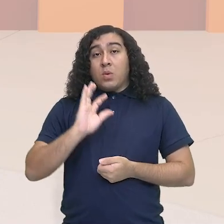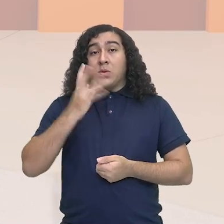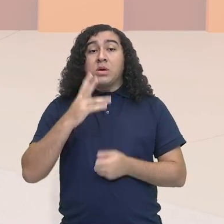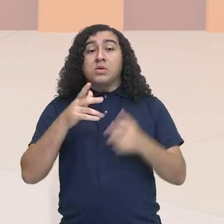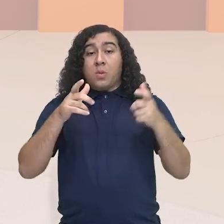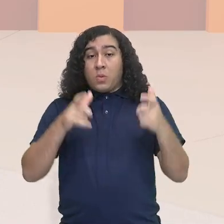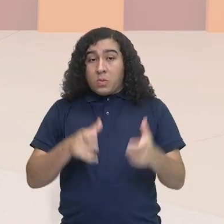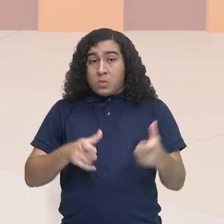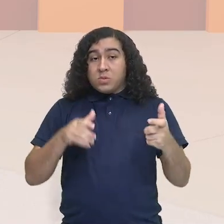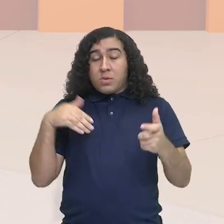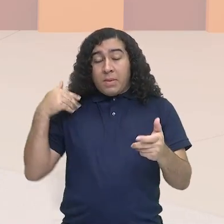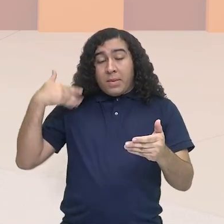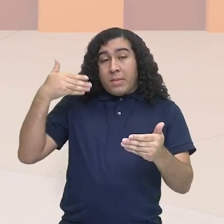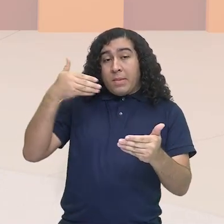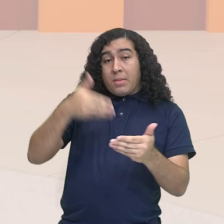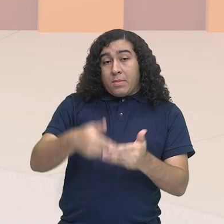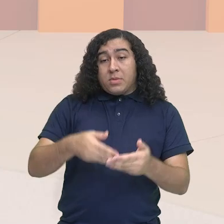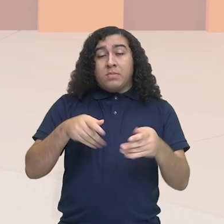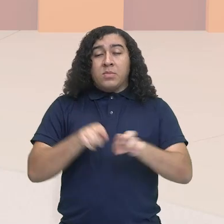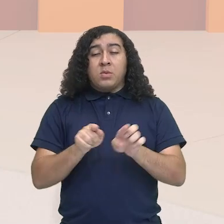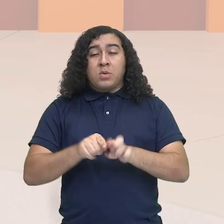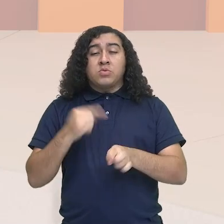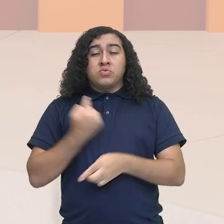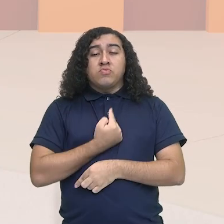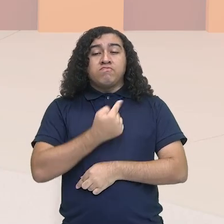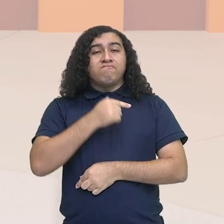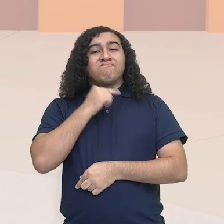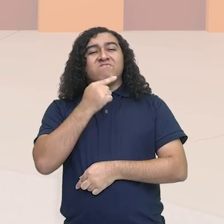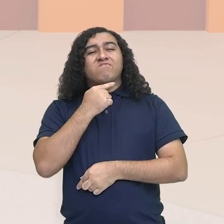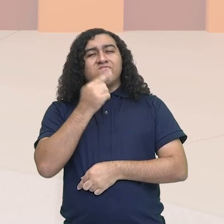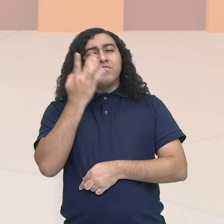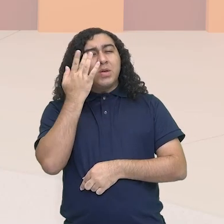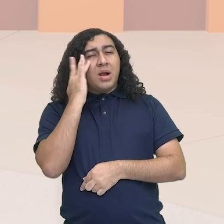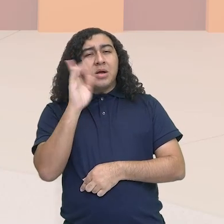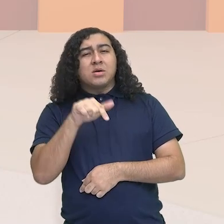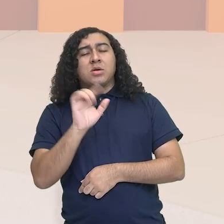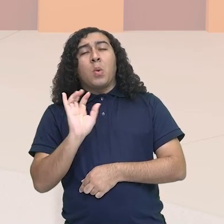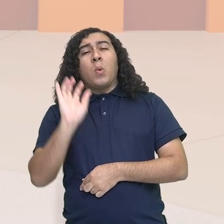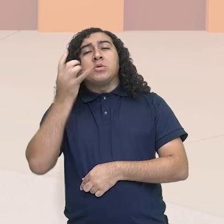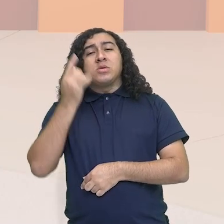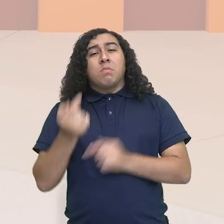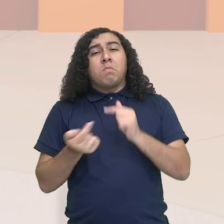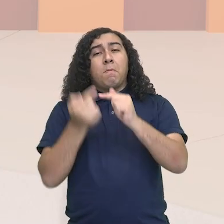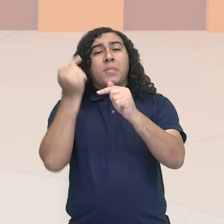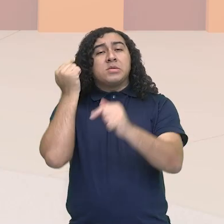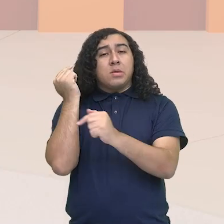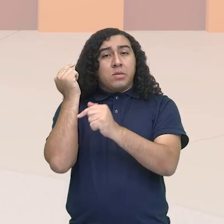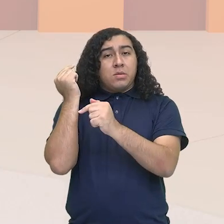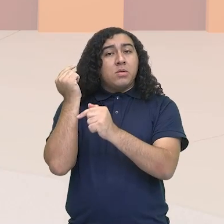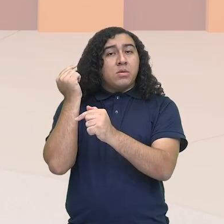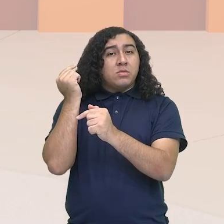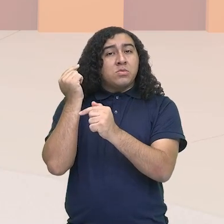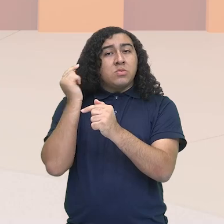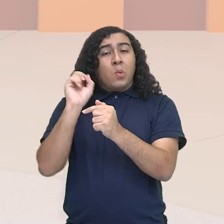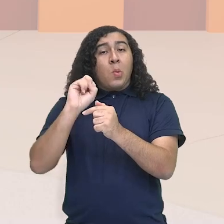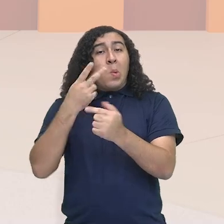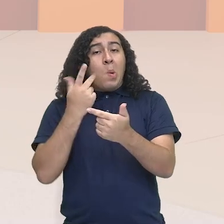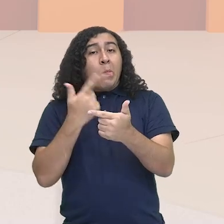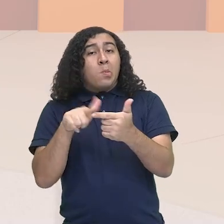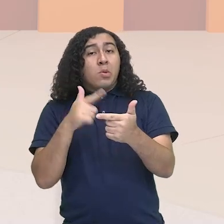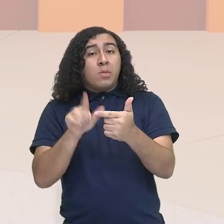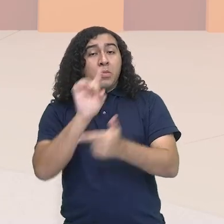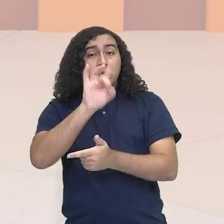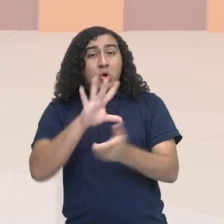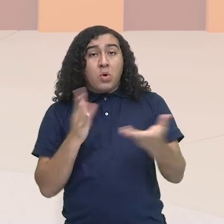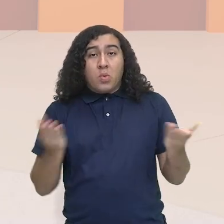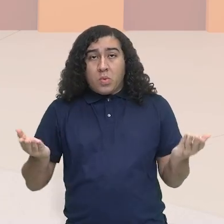na verdade, né? E aí a gente fica se perguntando, né? Será se isso acontecia aí há muitos anos atrás ou é um problema ambiental apenas